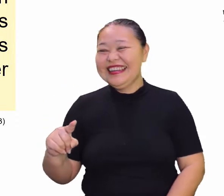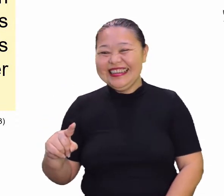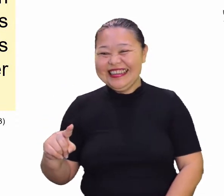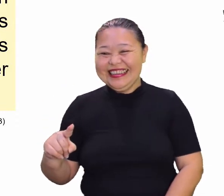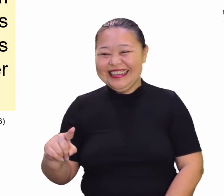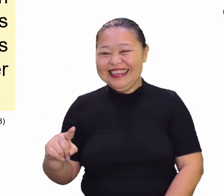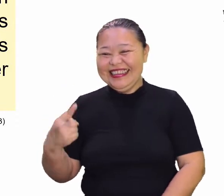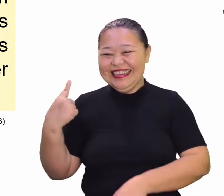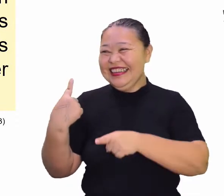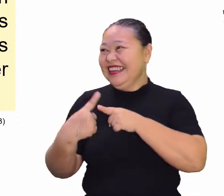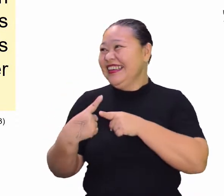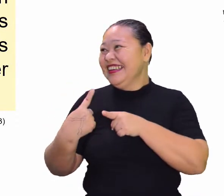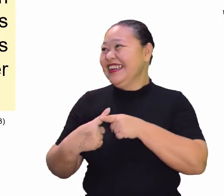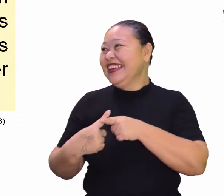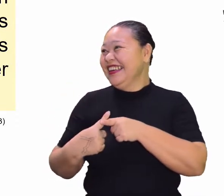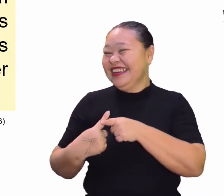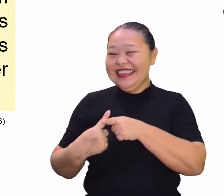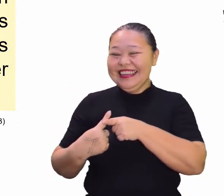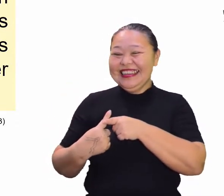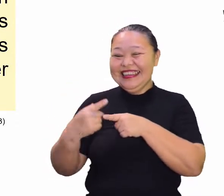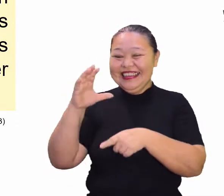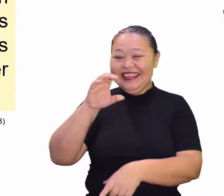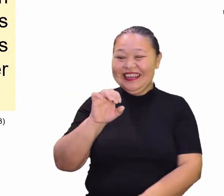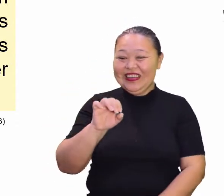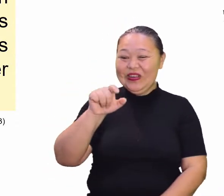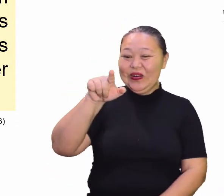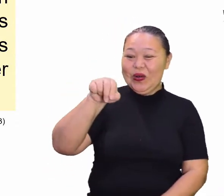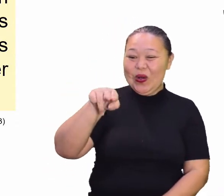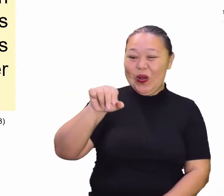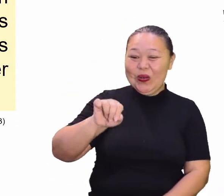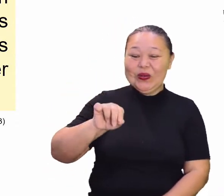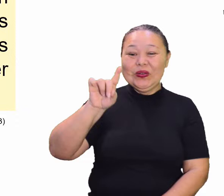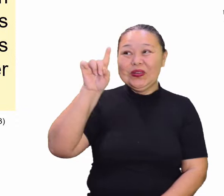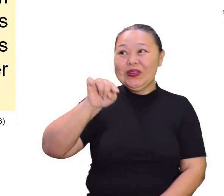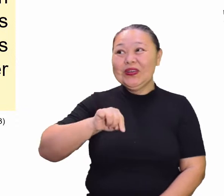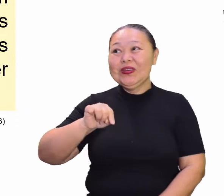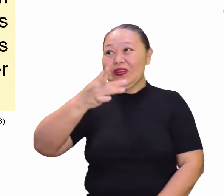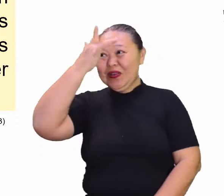diferenciada porque a colônia é de